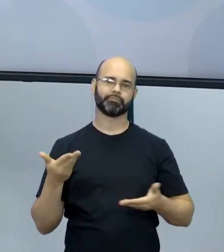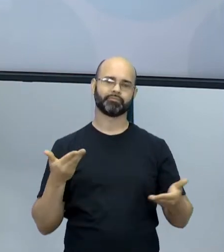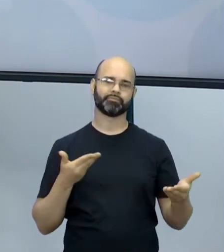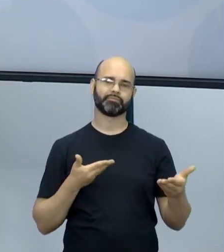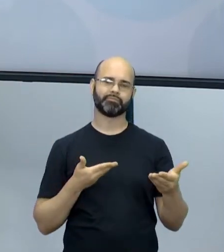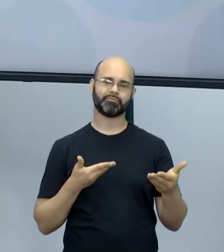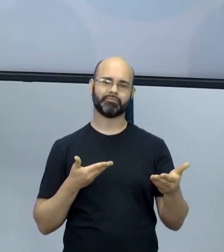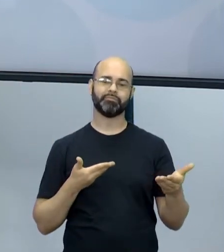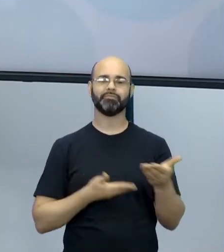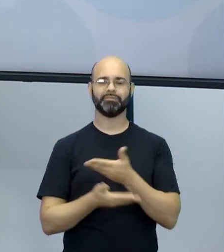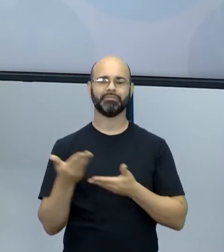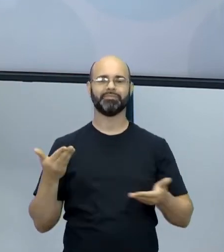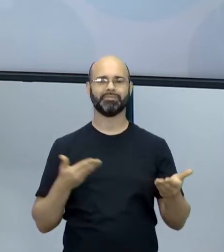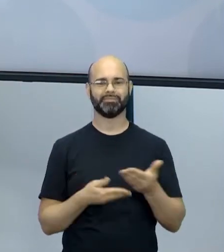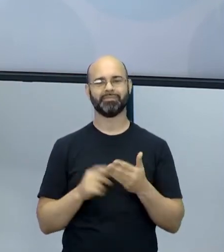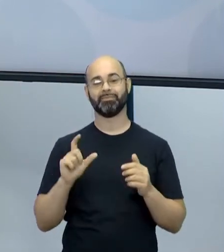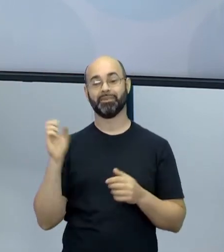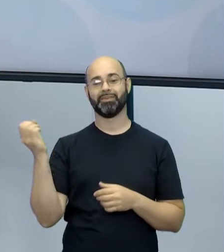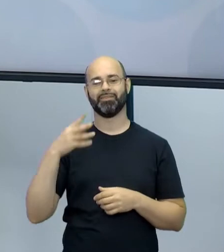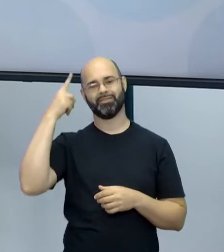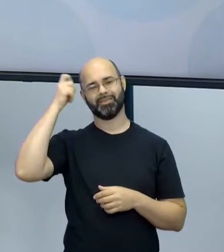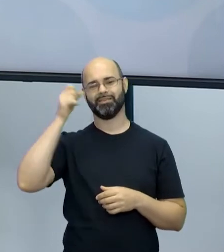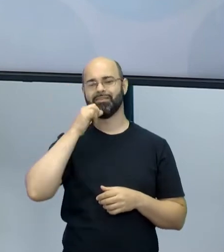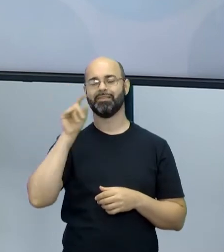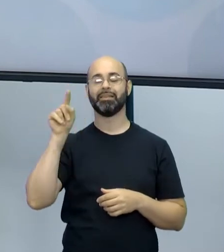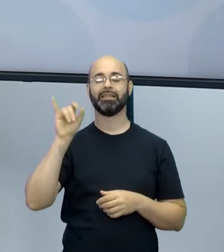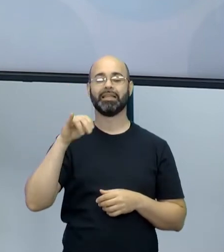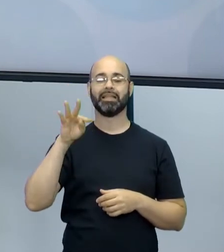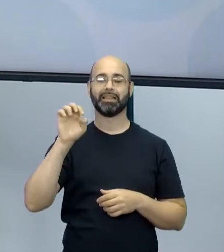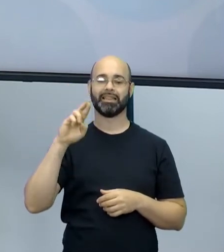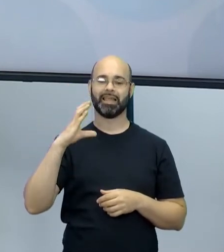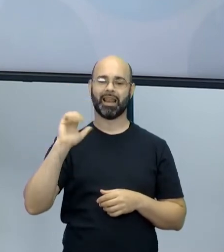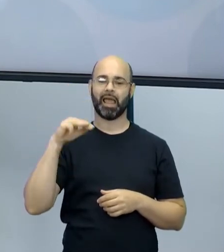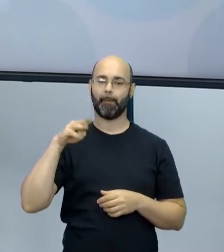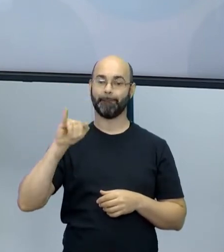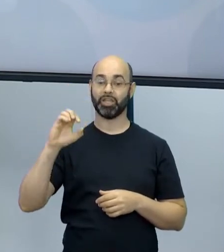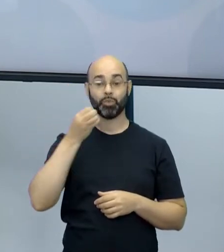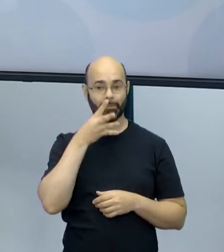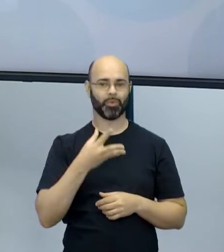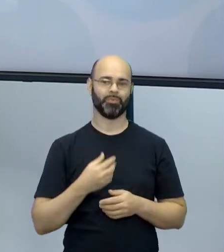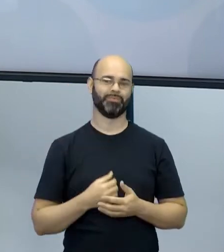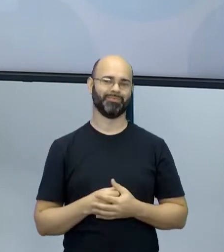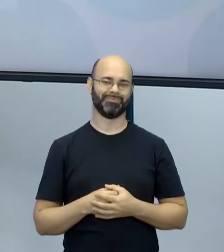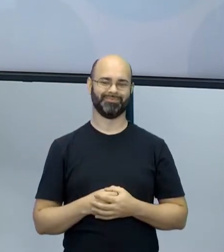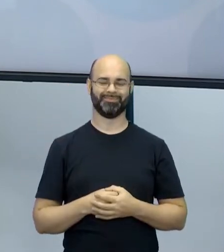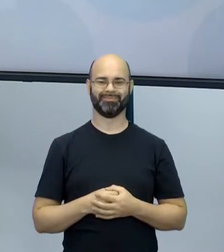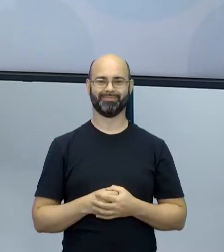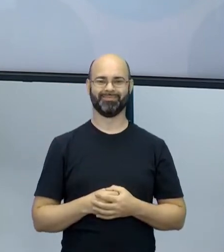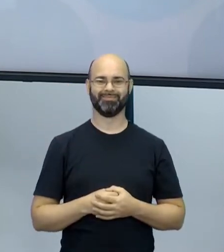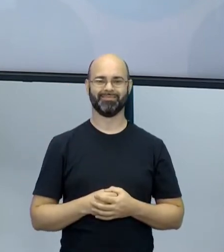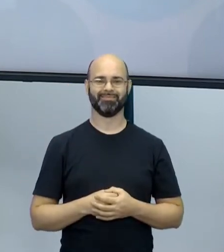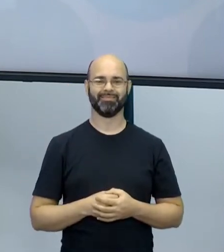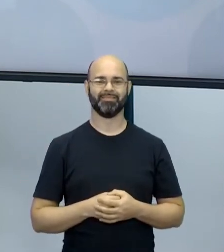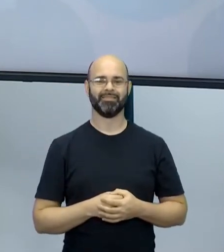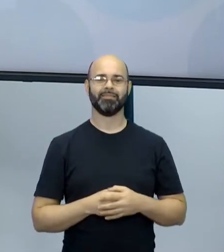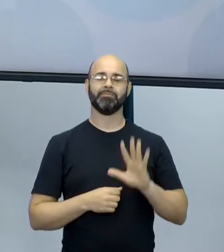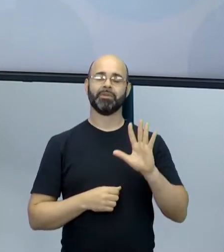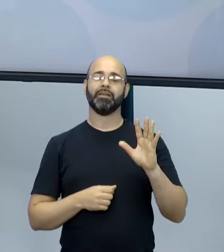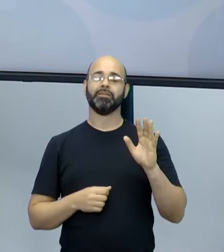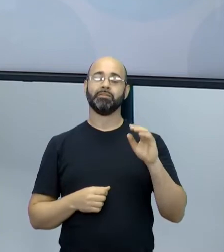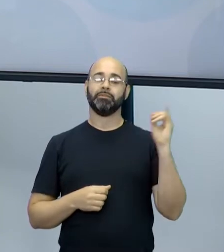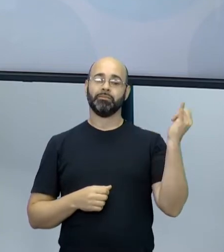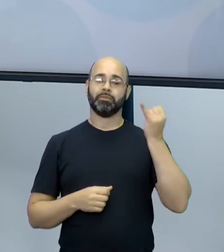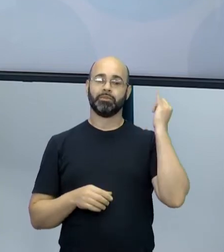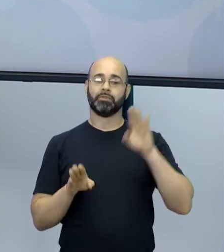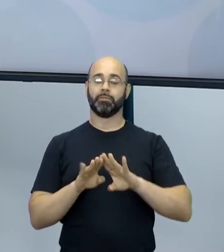Esse intercâmbio, e aí inventar uma palavra nova. Esse intercâmbio é bom, é interessante. Porém, é importante também que cada um